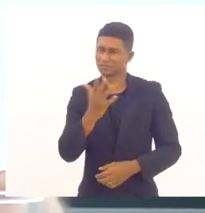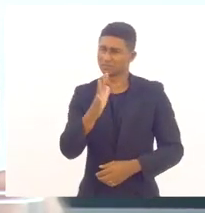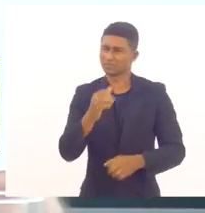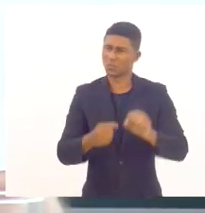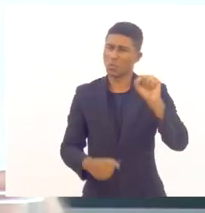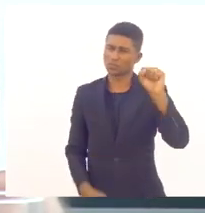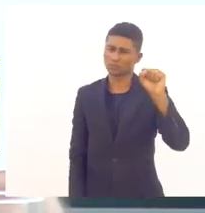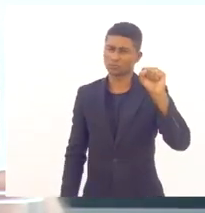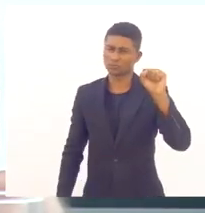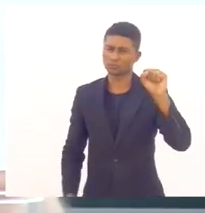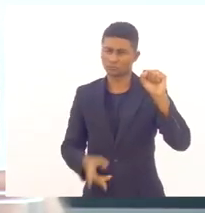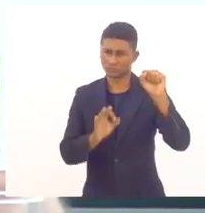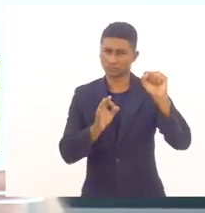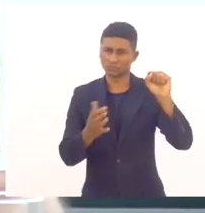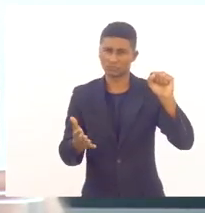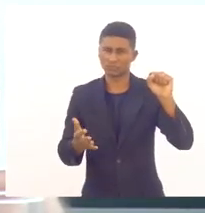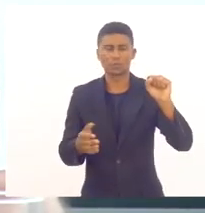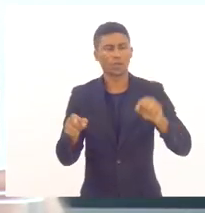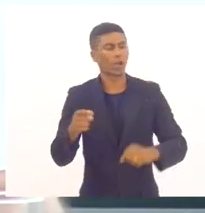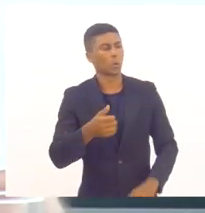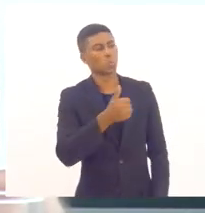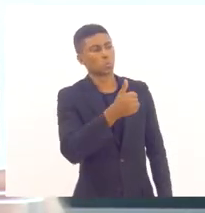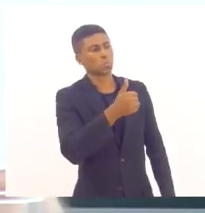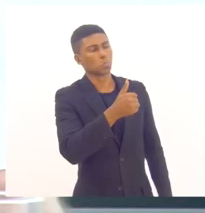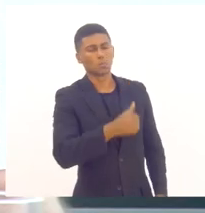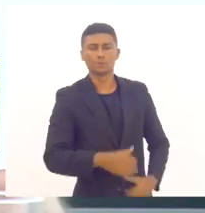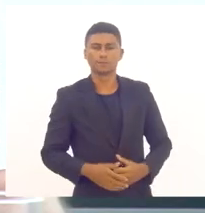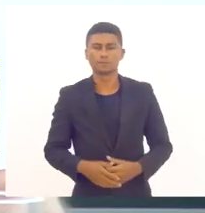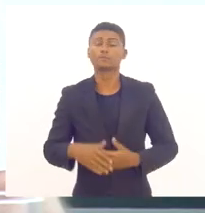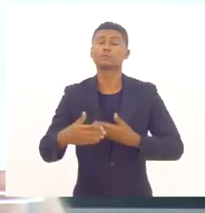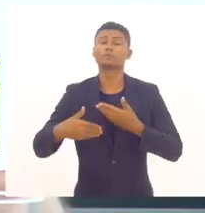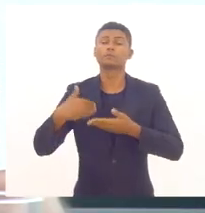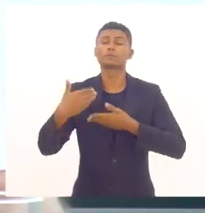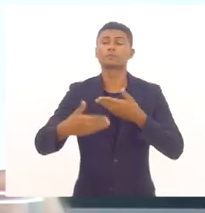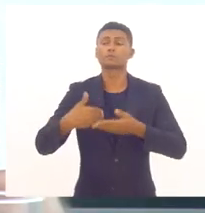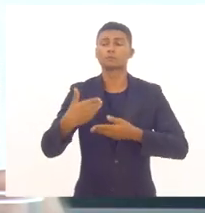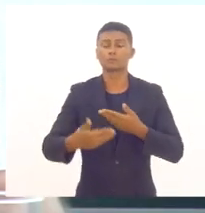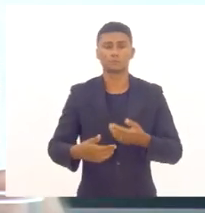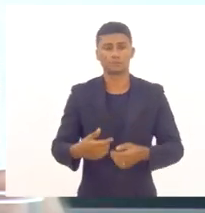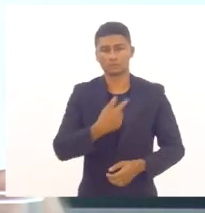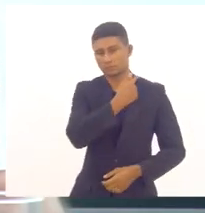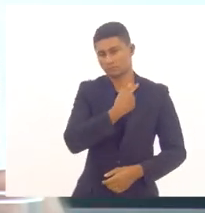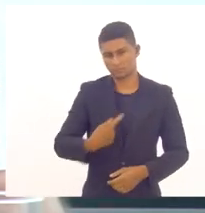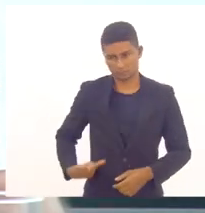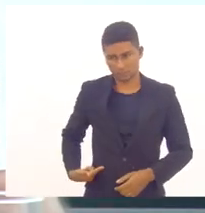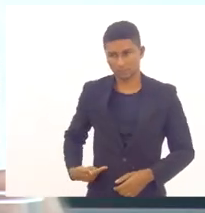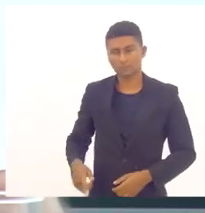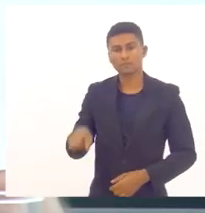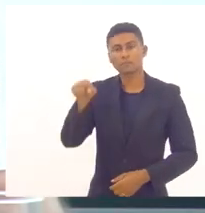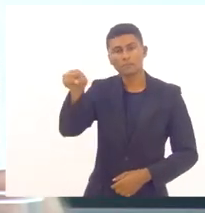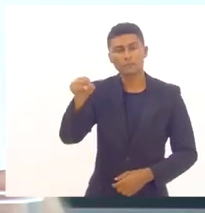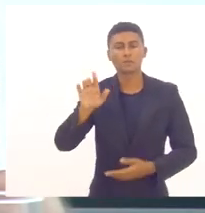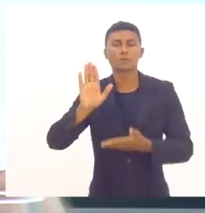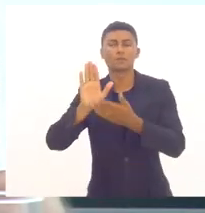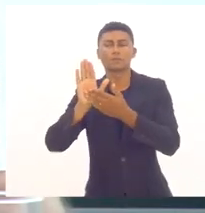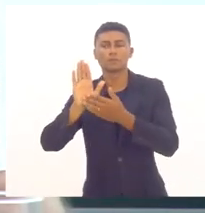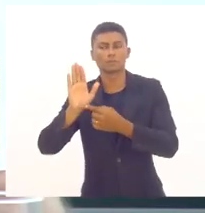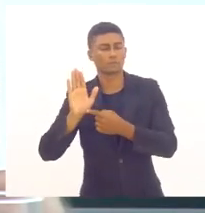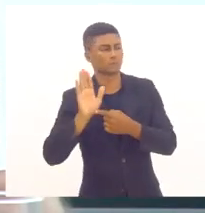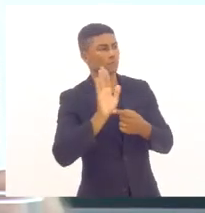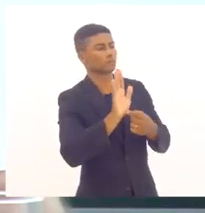8. Então, tá bom. Logo depois, o governo foi e apresentou uma proposta